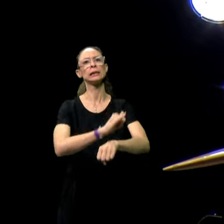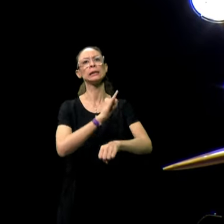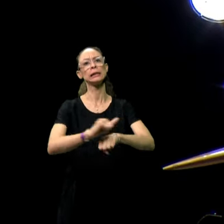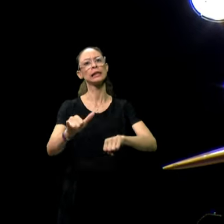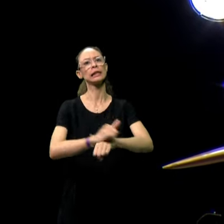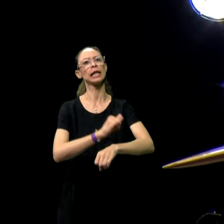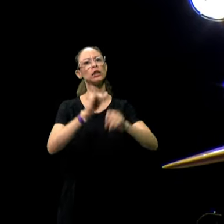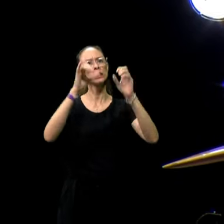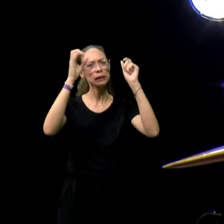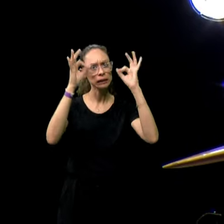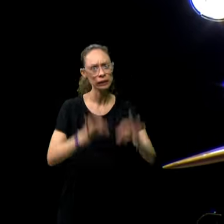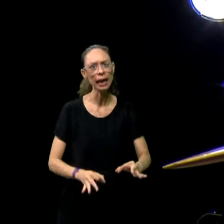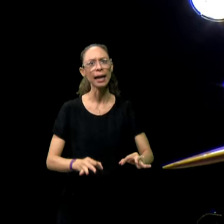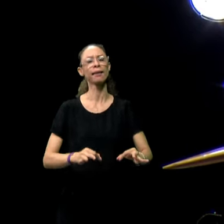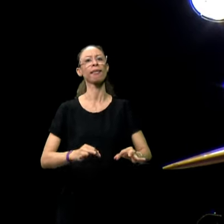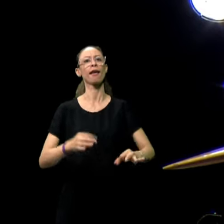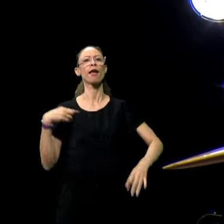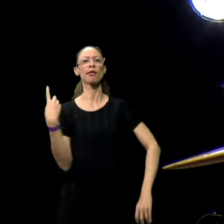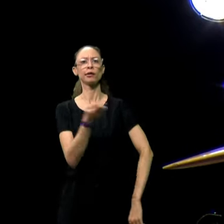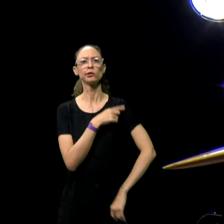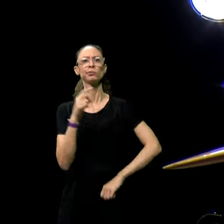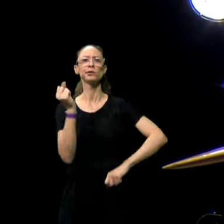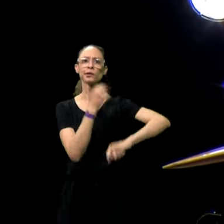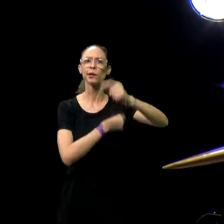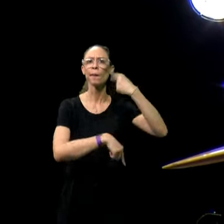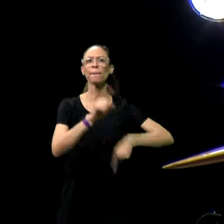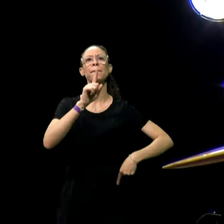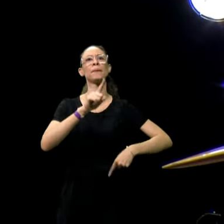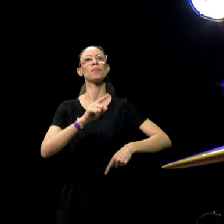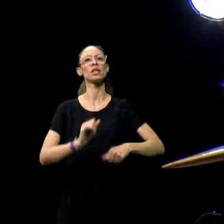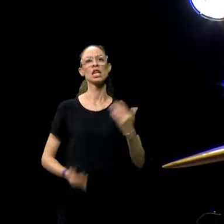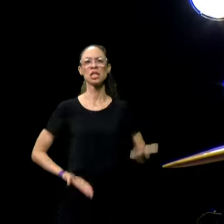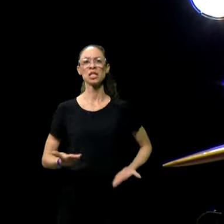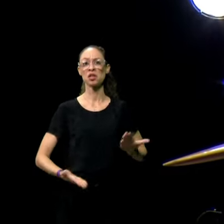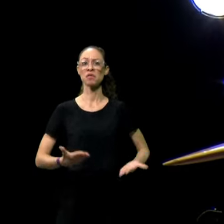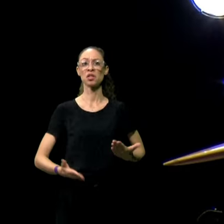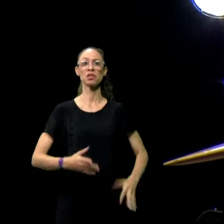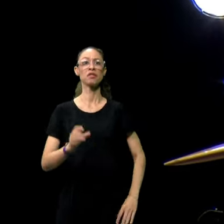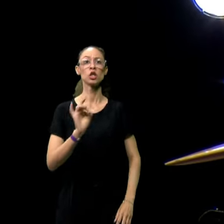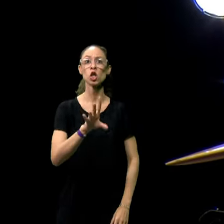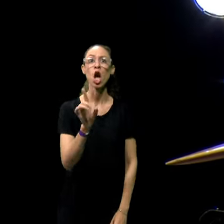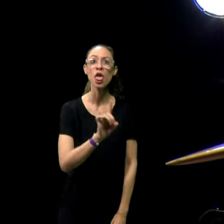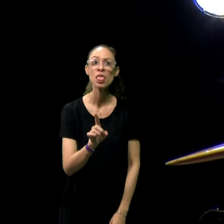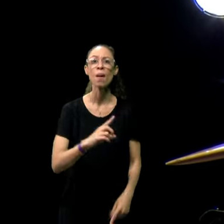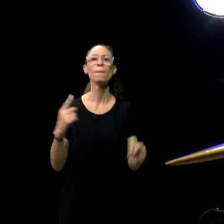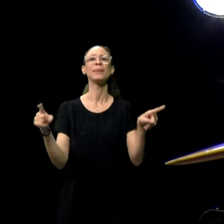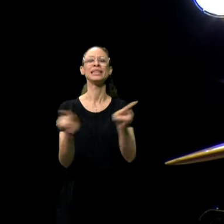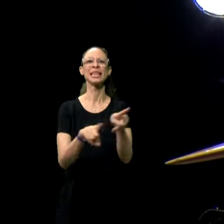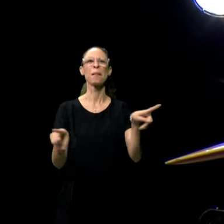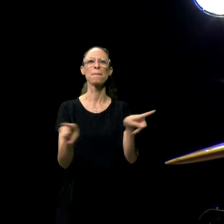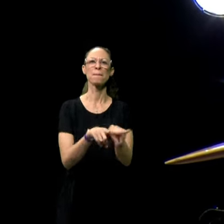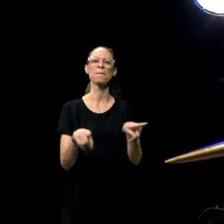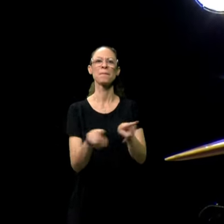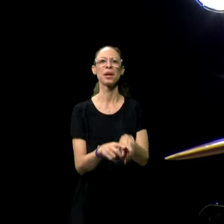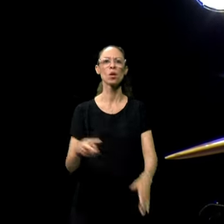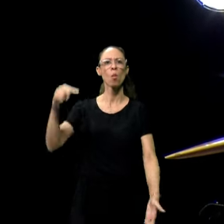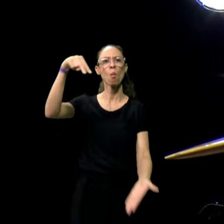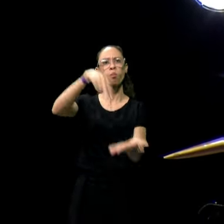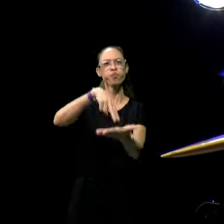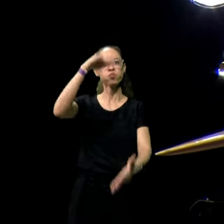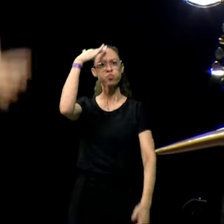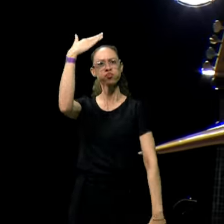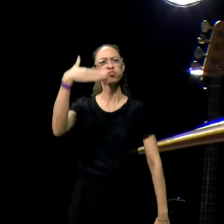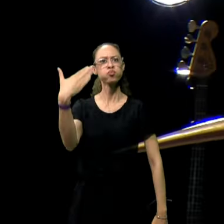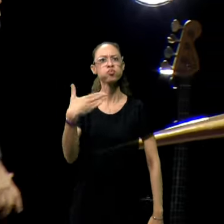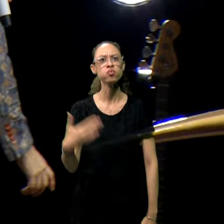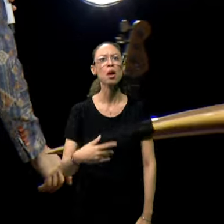converter nossas armas em algo que possa não só produzir serviço, mas produzir posição de honra. A ver se você entende, é